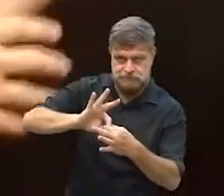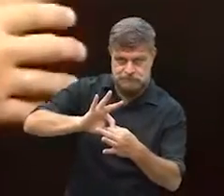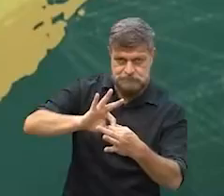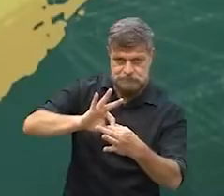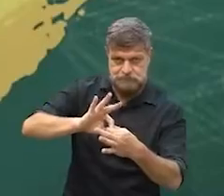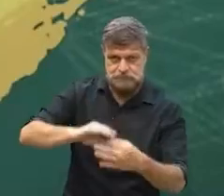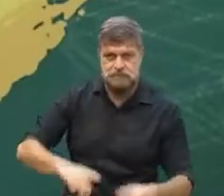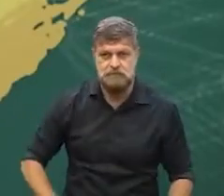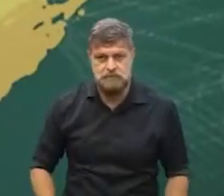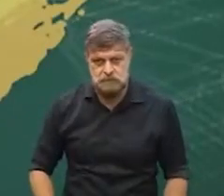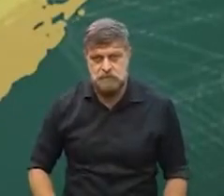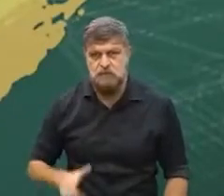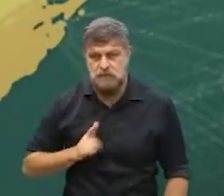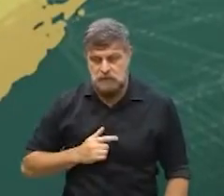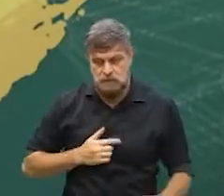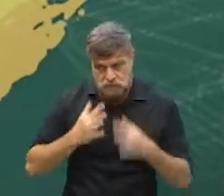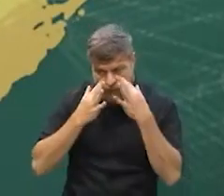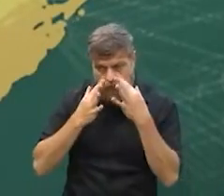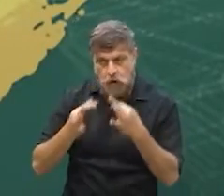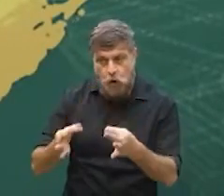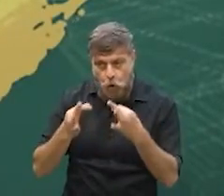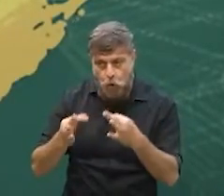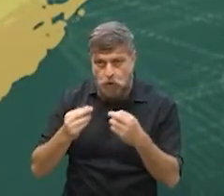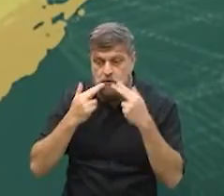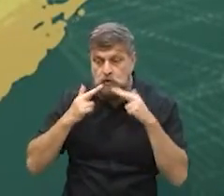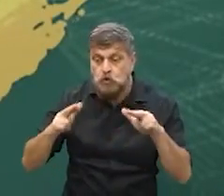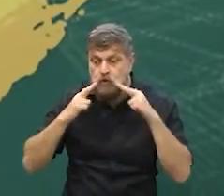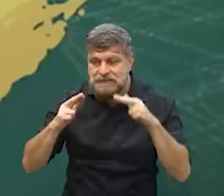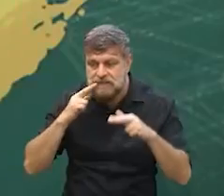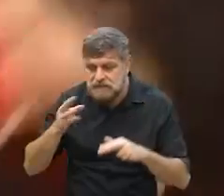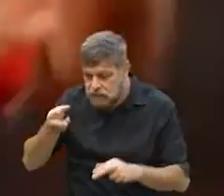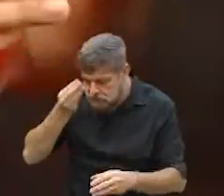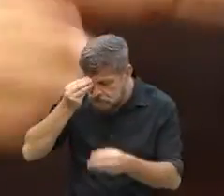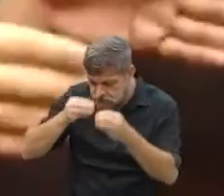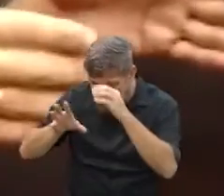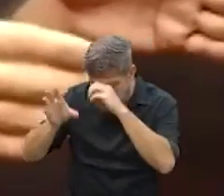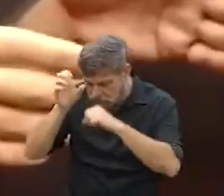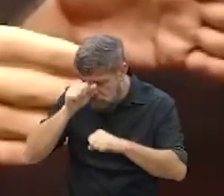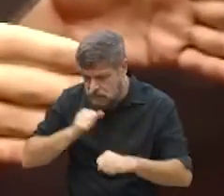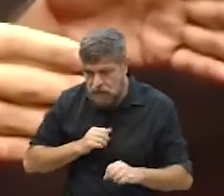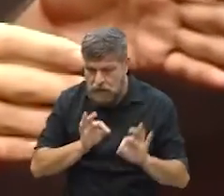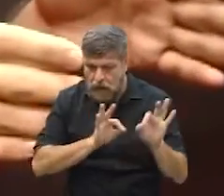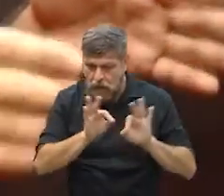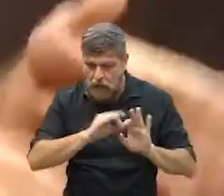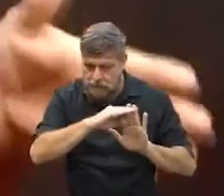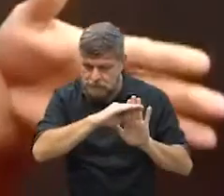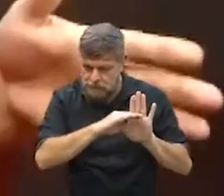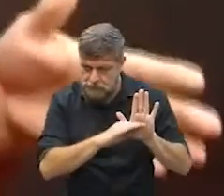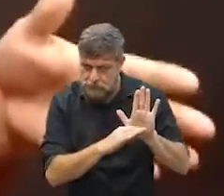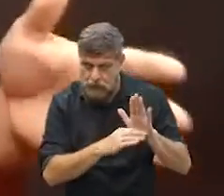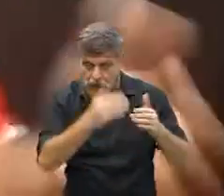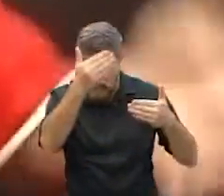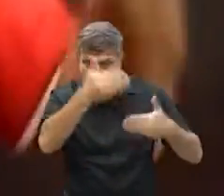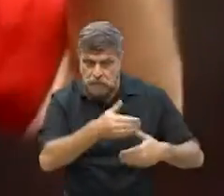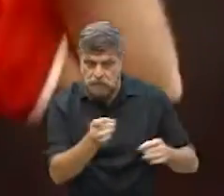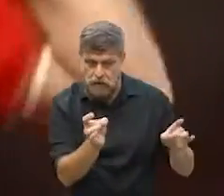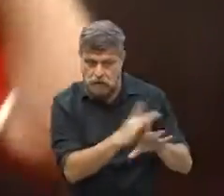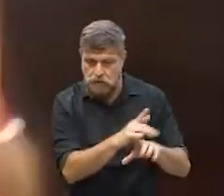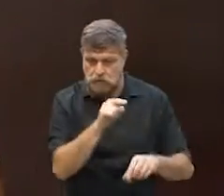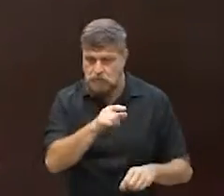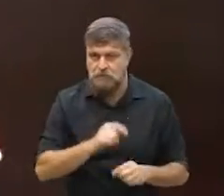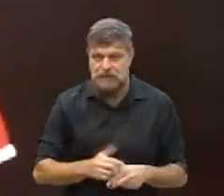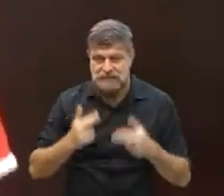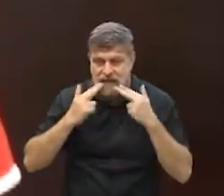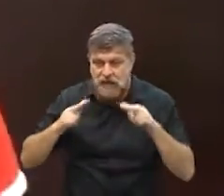ano passado. Então, continua de olho nos noticiários, mesmo que a prova já tenha sido elaborada, porque aquela notícia pode